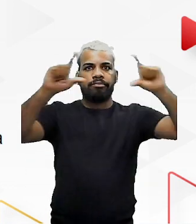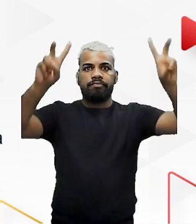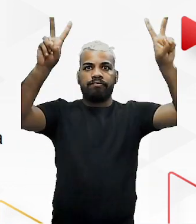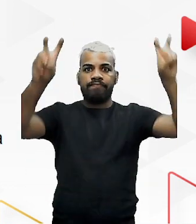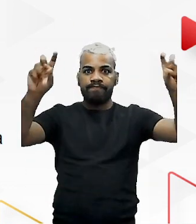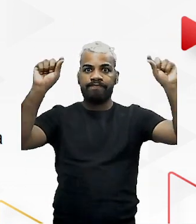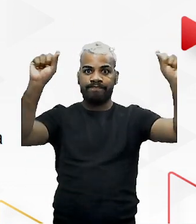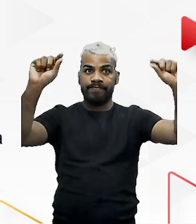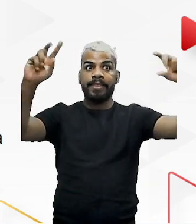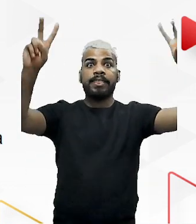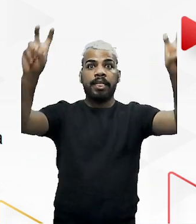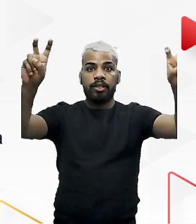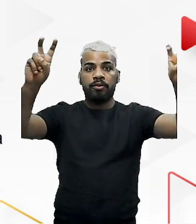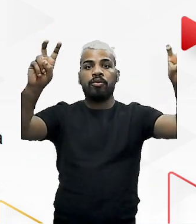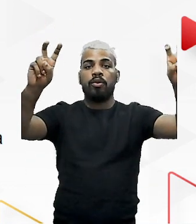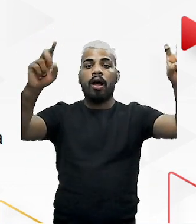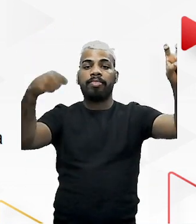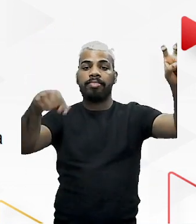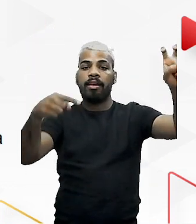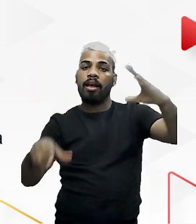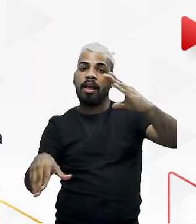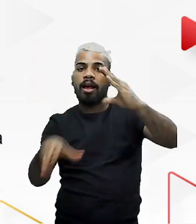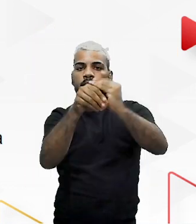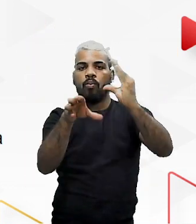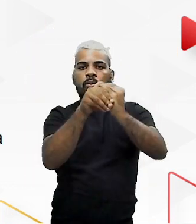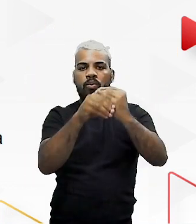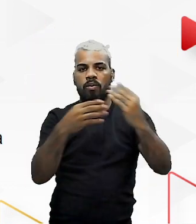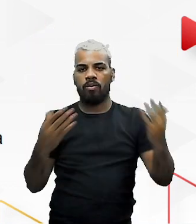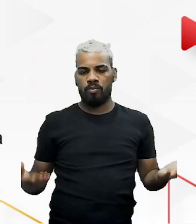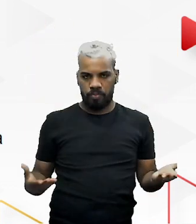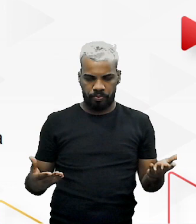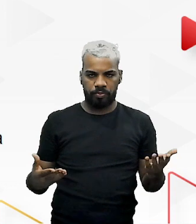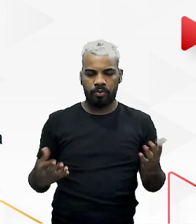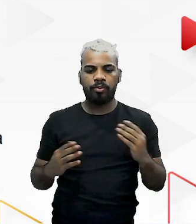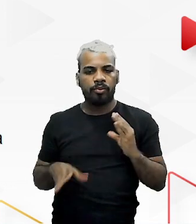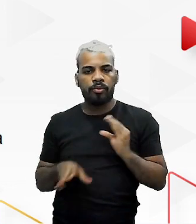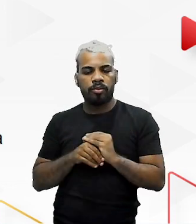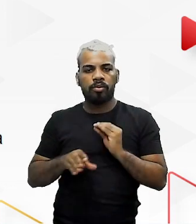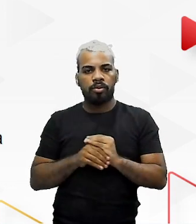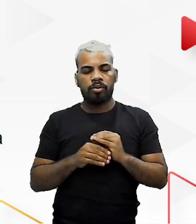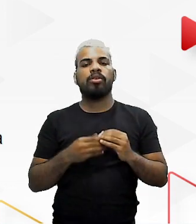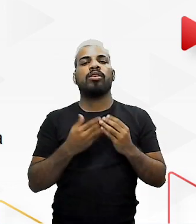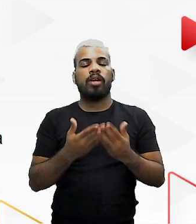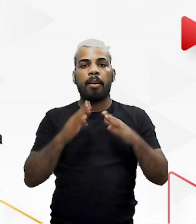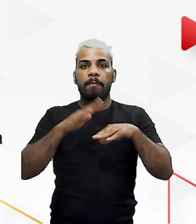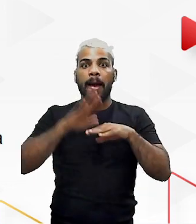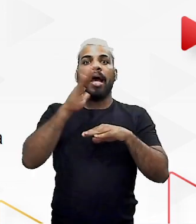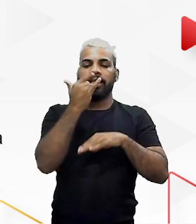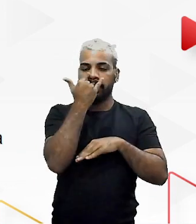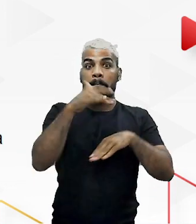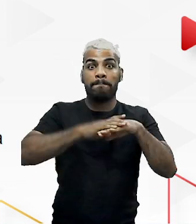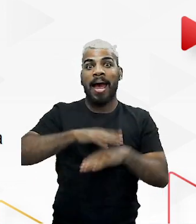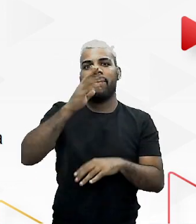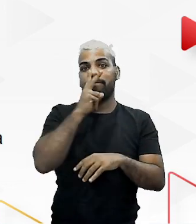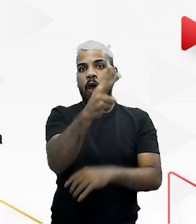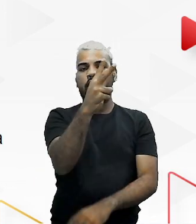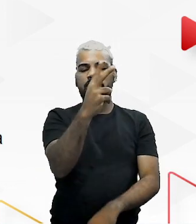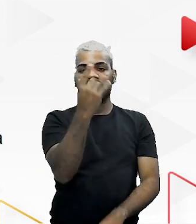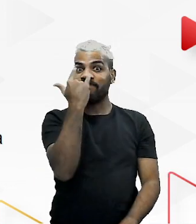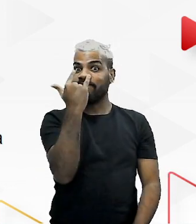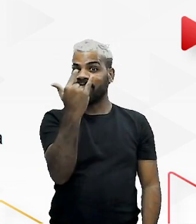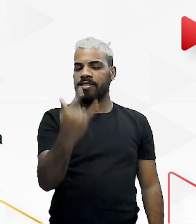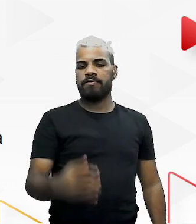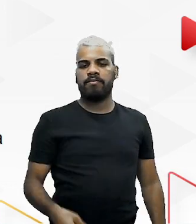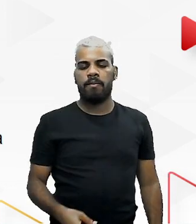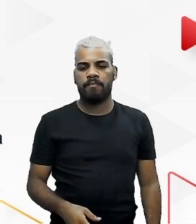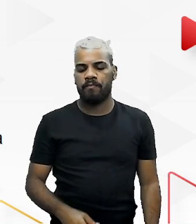informações adicionais às já expressas pela manchete, tornando ainda mais atrativo.